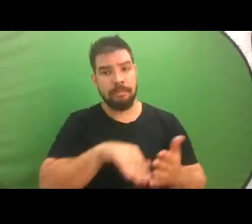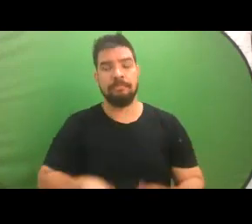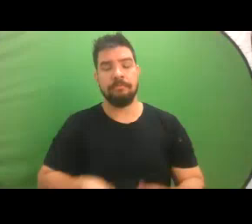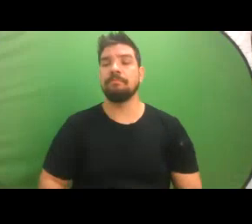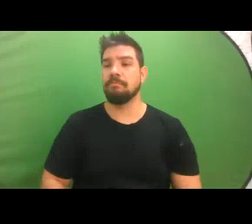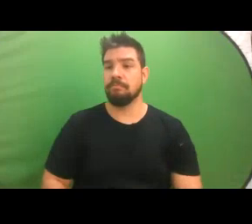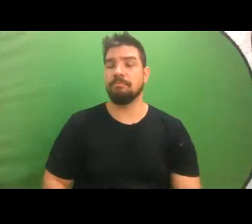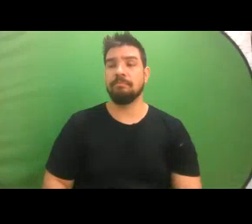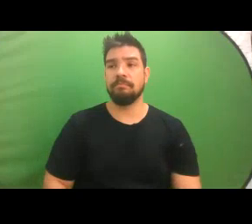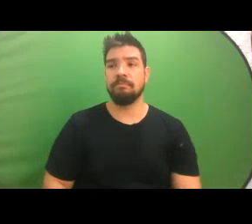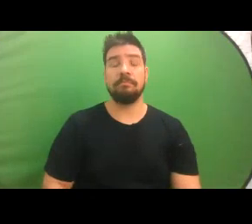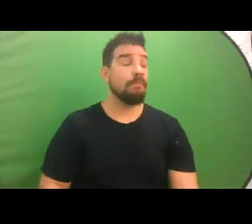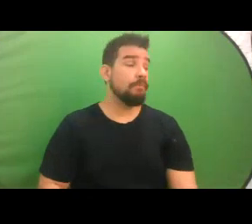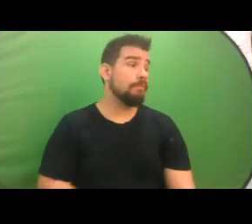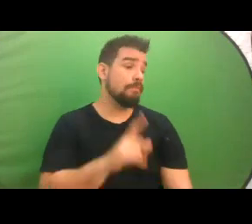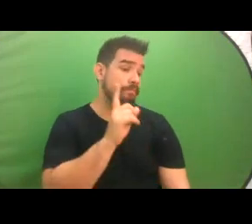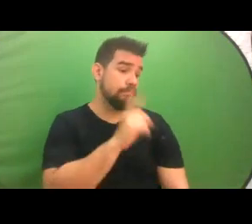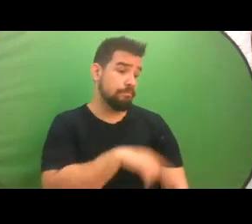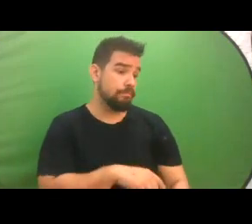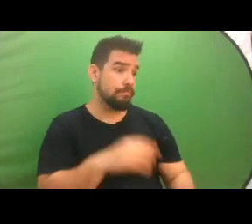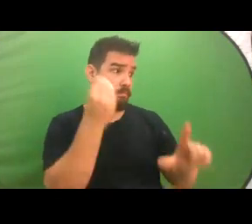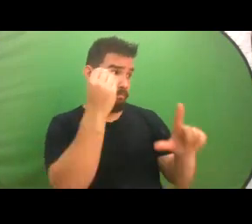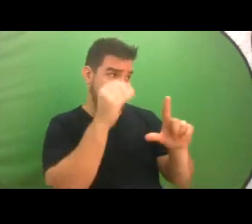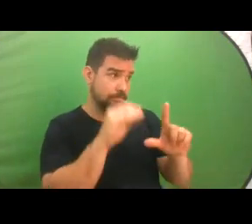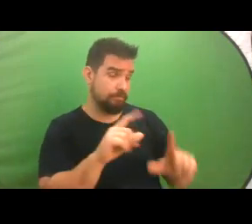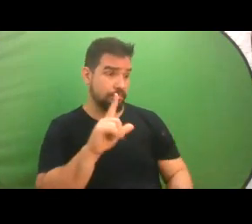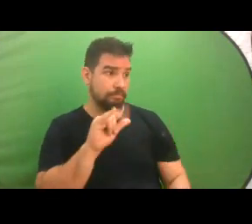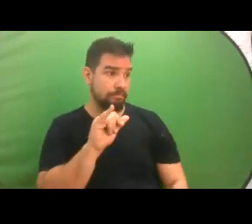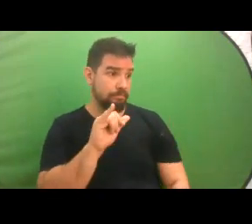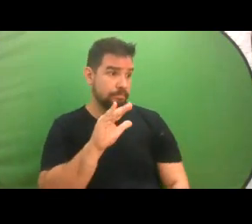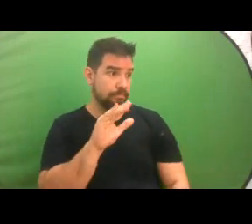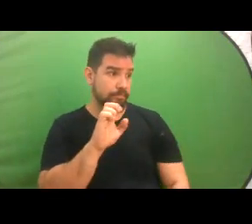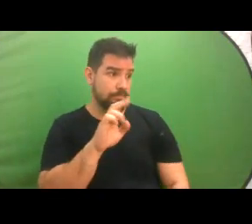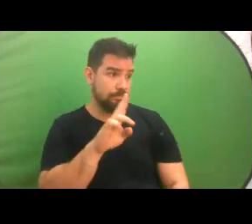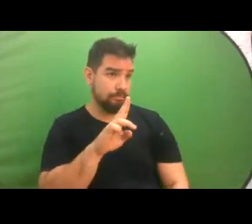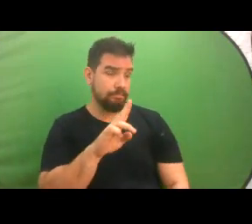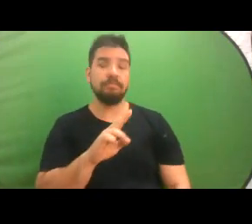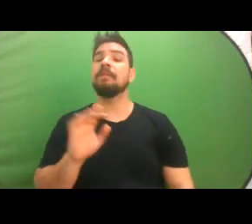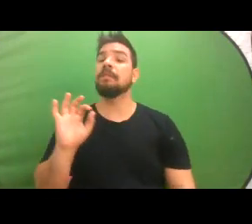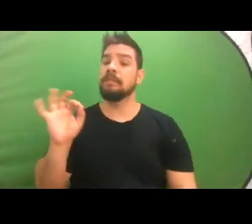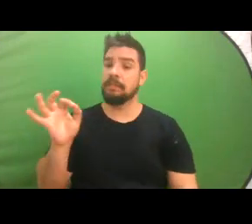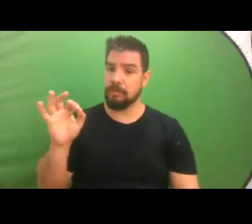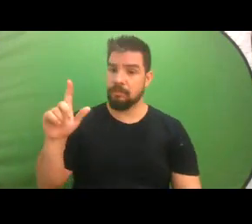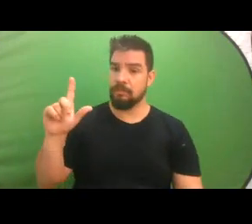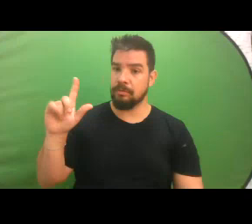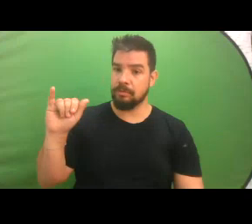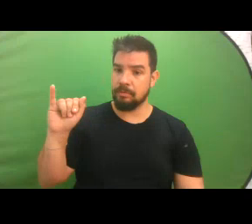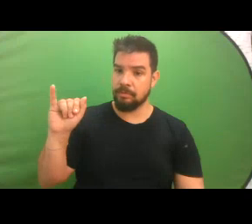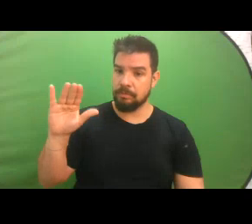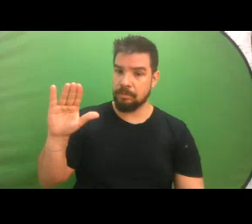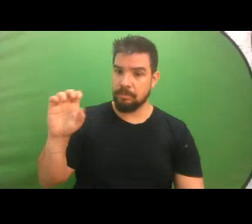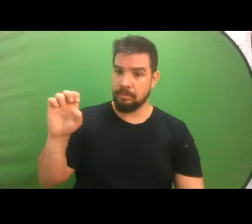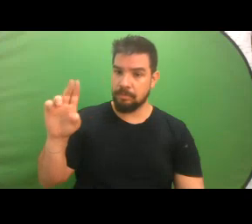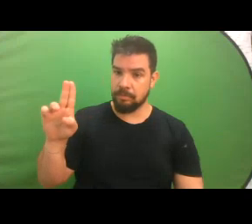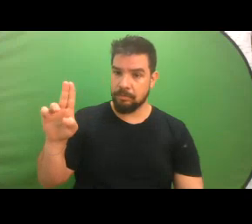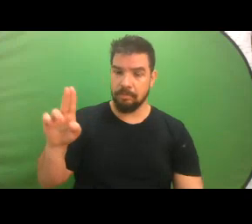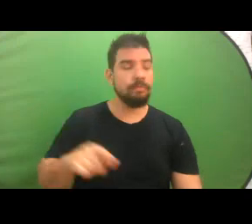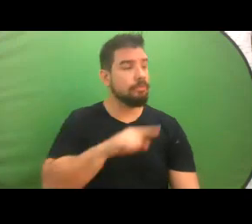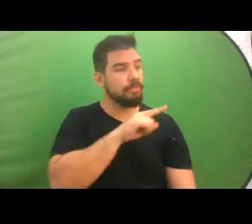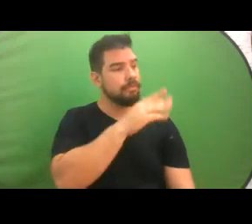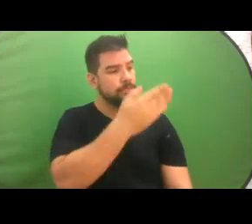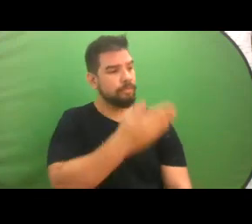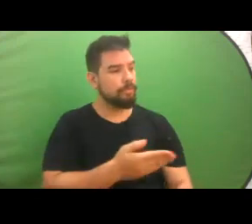lançado no liceu? No liceu, tudo no liceu. Ah, sim. E pelo que eu vi a senhorita nas